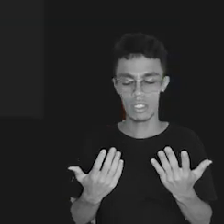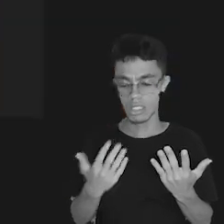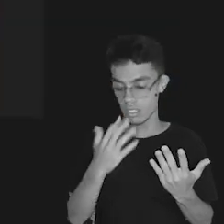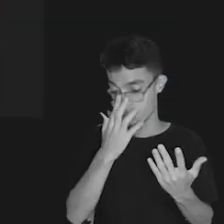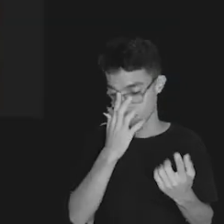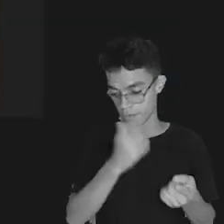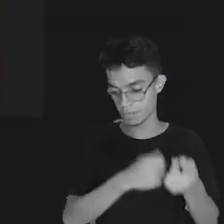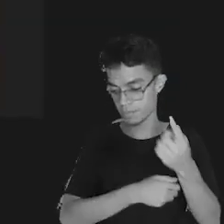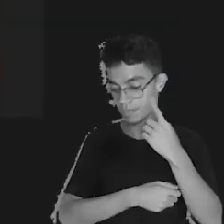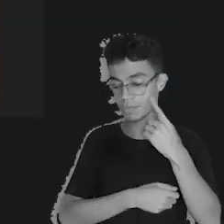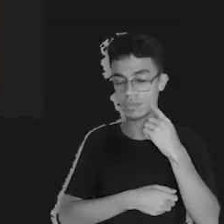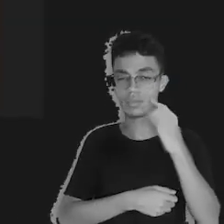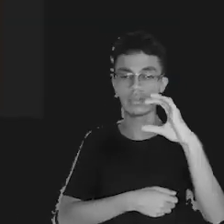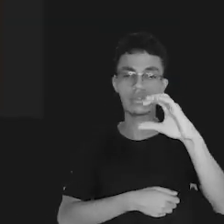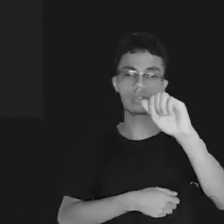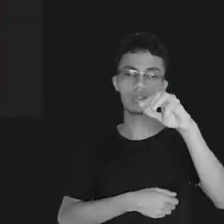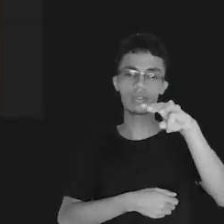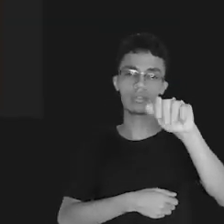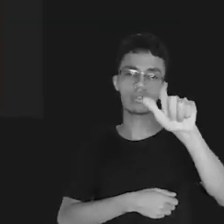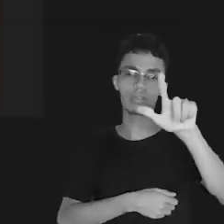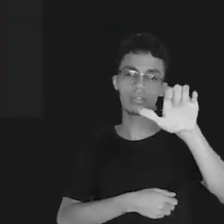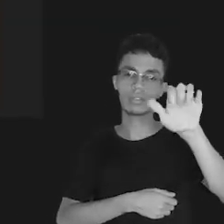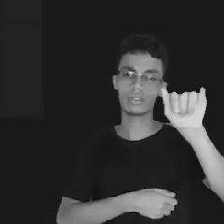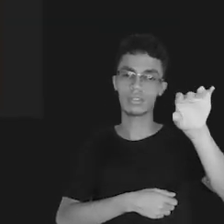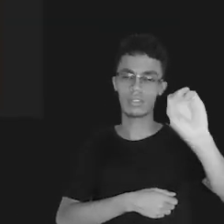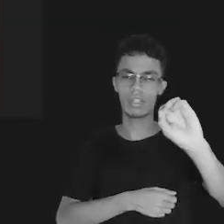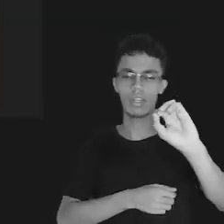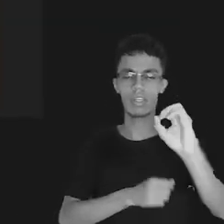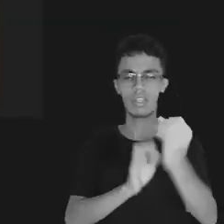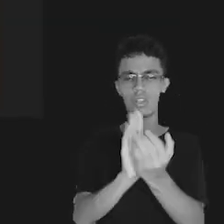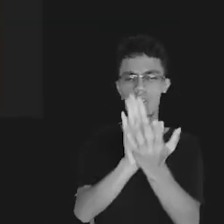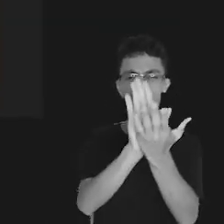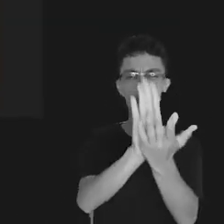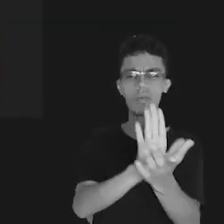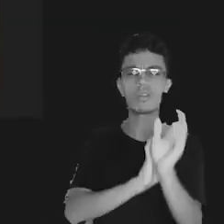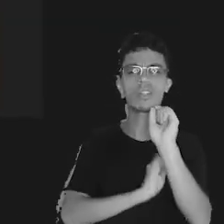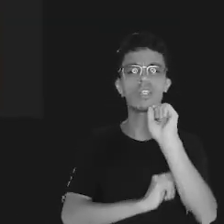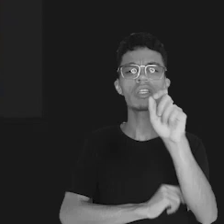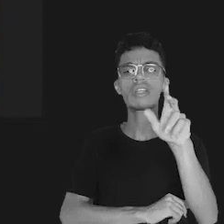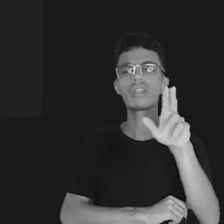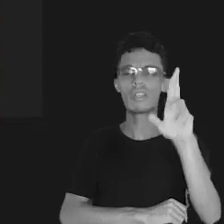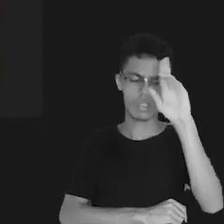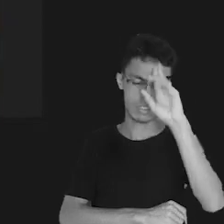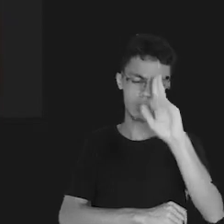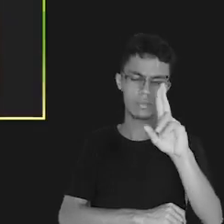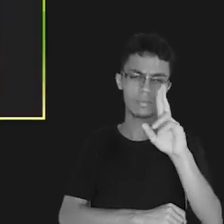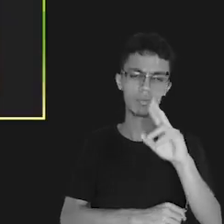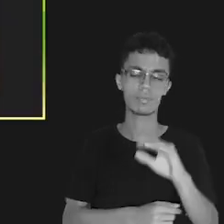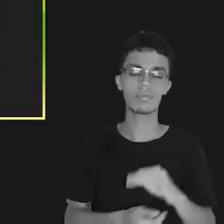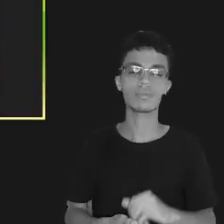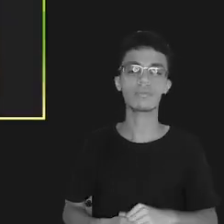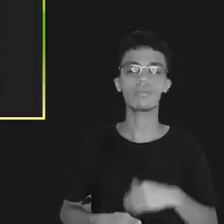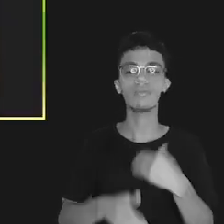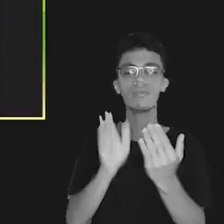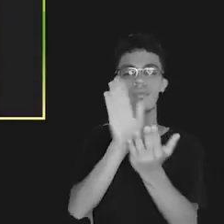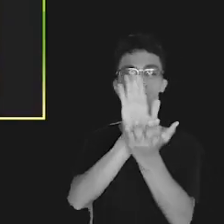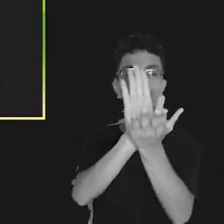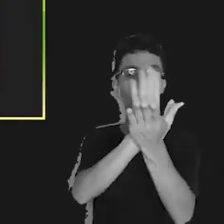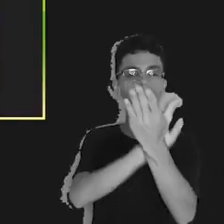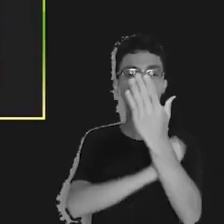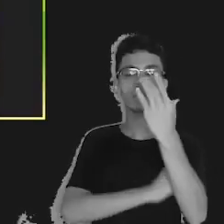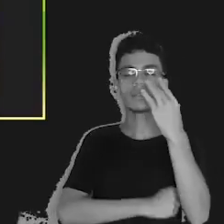como os olhos de um camaleão. E a sombra de quem seria? A sombra